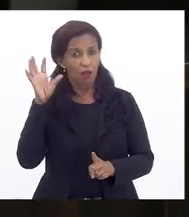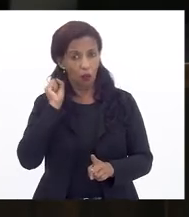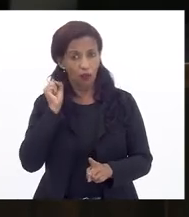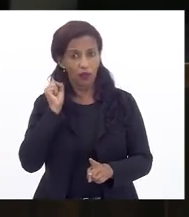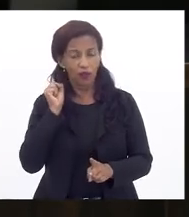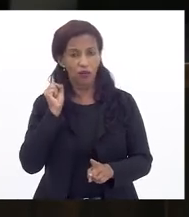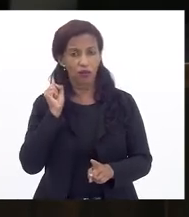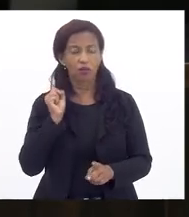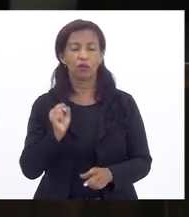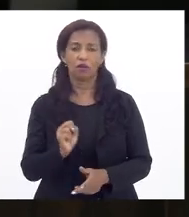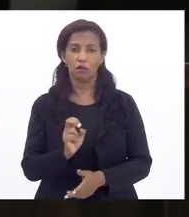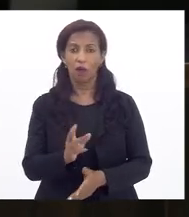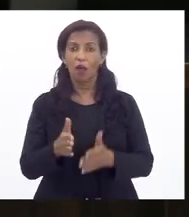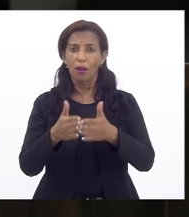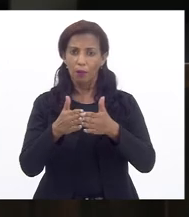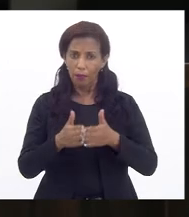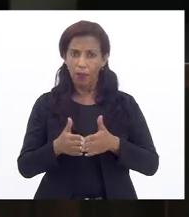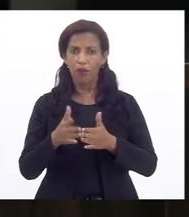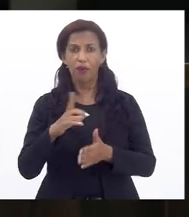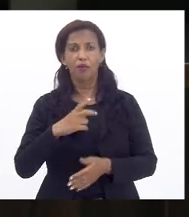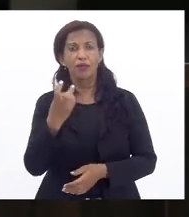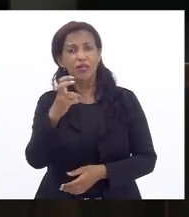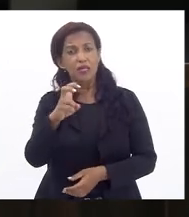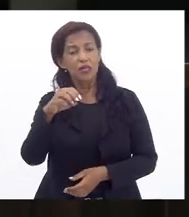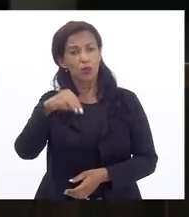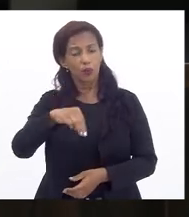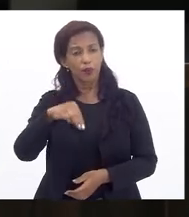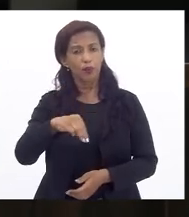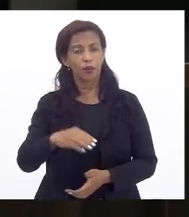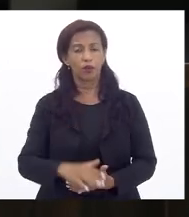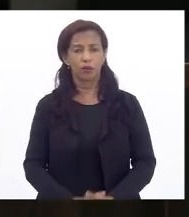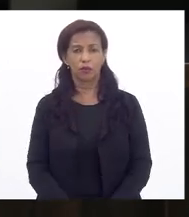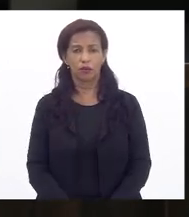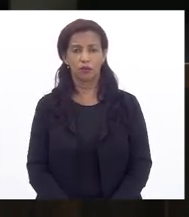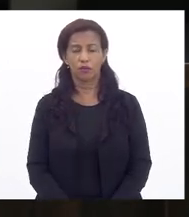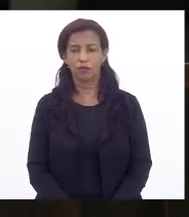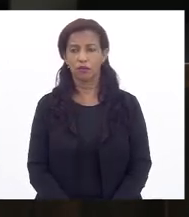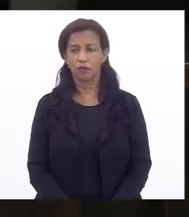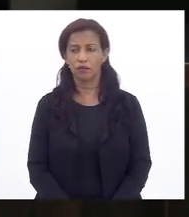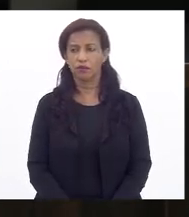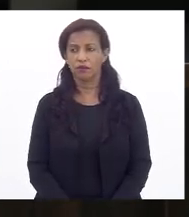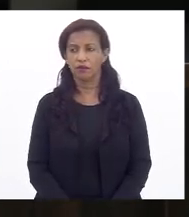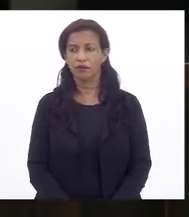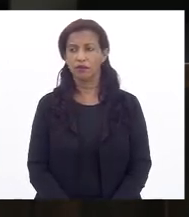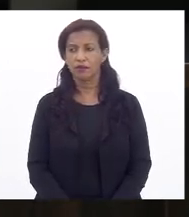Estou ouvindo. Então, por favor, Vossa Excelência tem mais 5 minutos para compensar o tempo perdido.